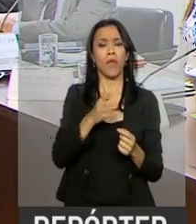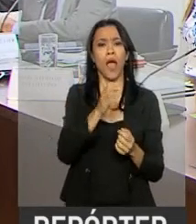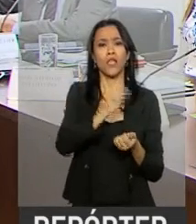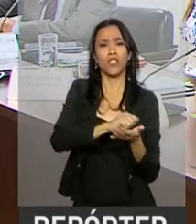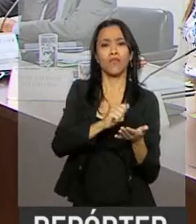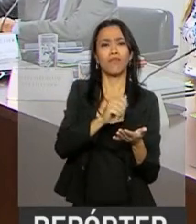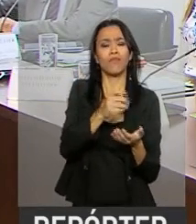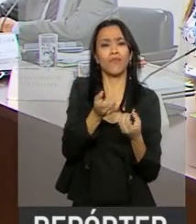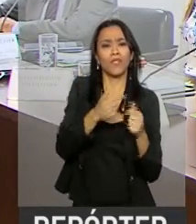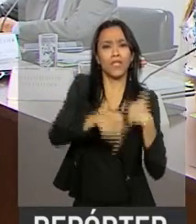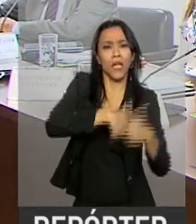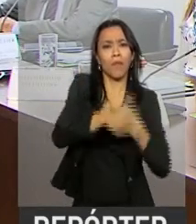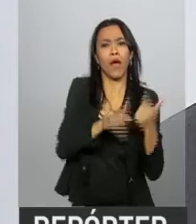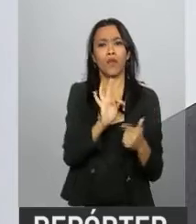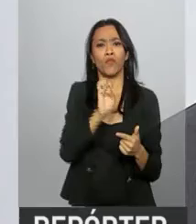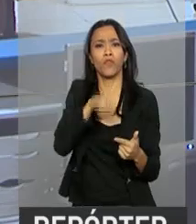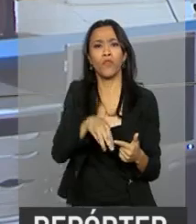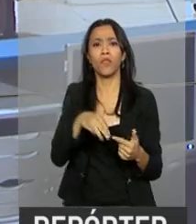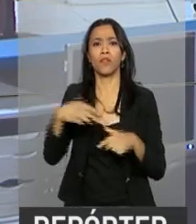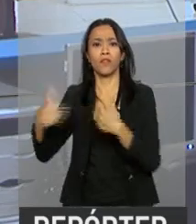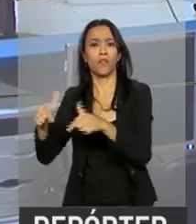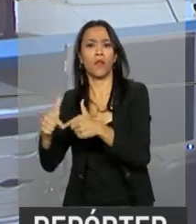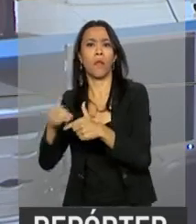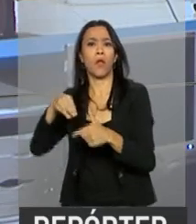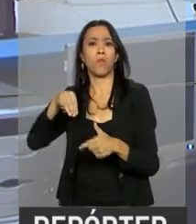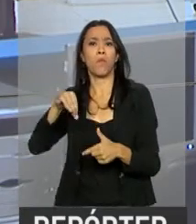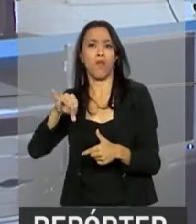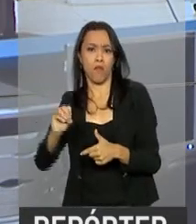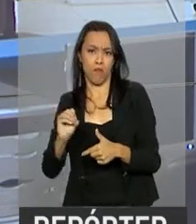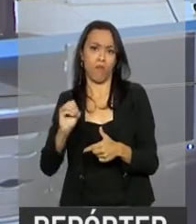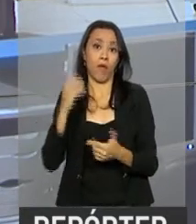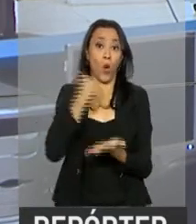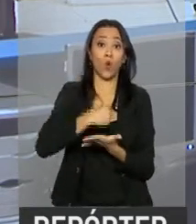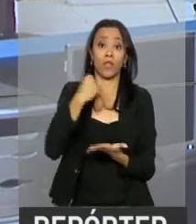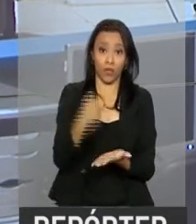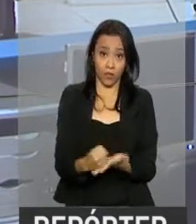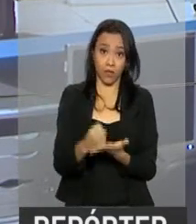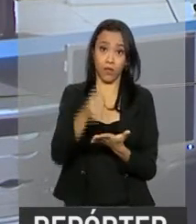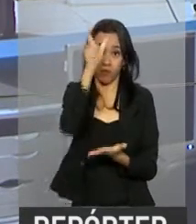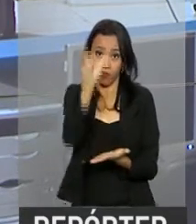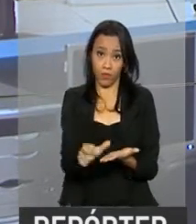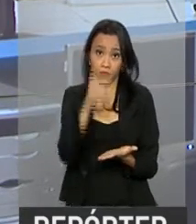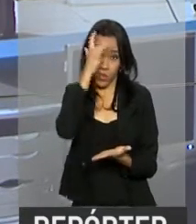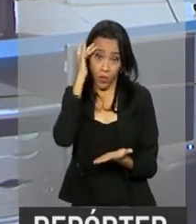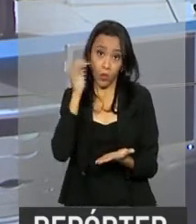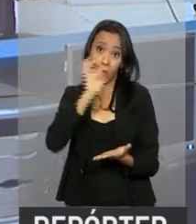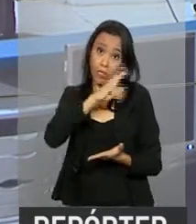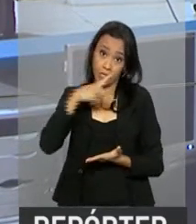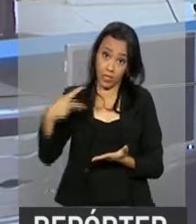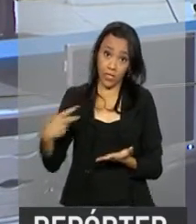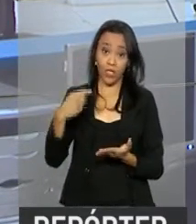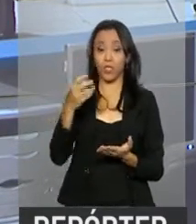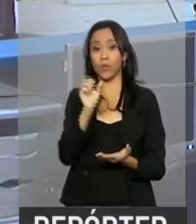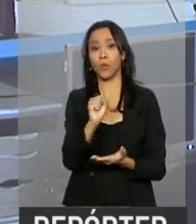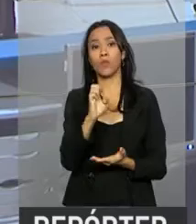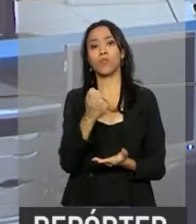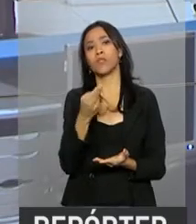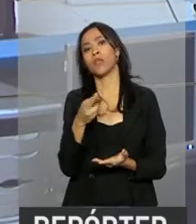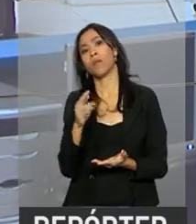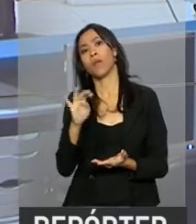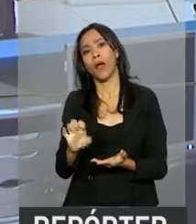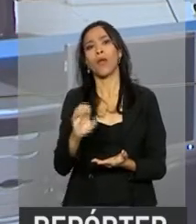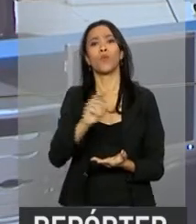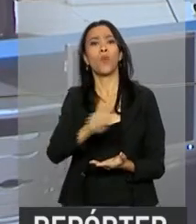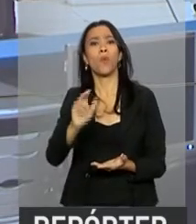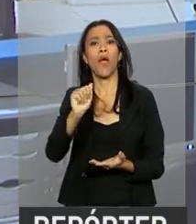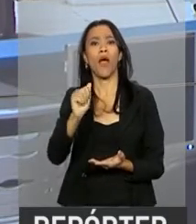e atividade meio para a contratação de trabalhadores terceirizados. Para o presidente do SEBRAE, Afif Domingos, a regulamentação